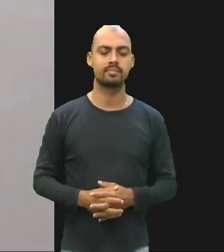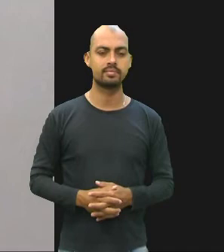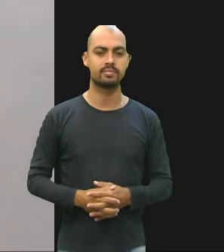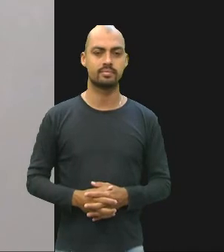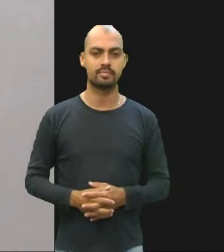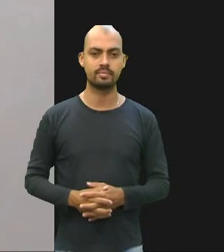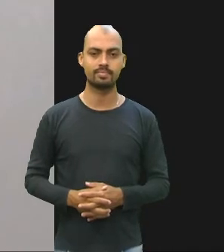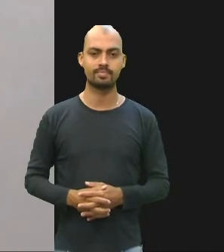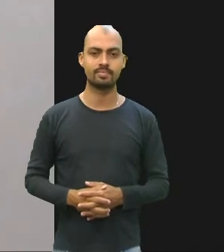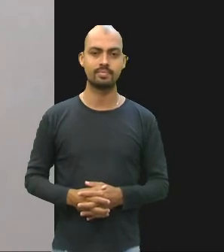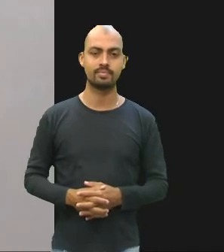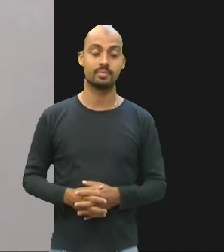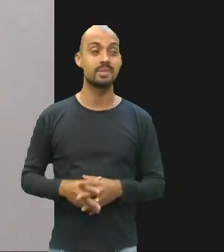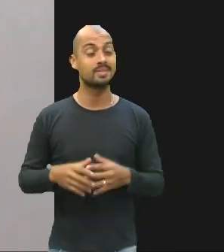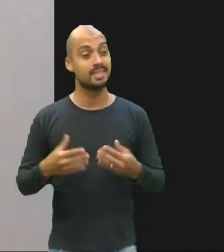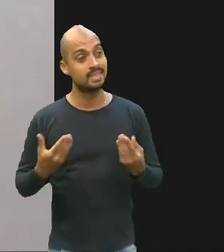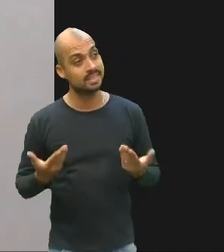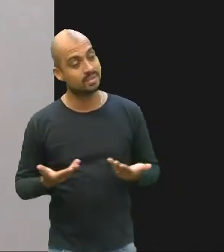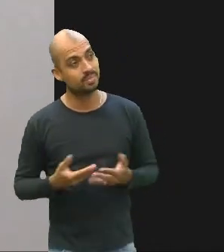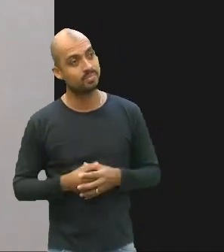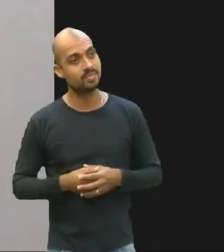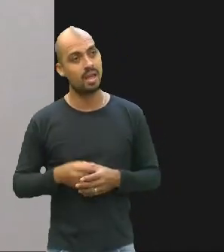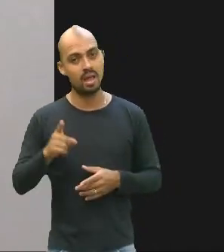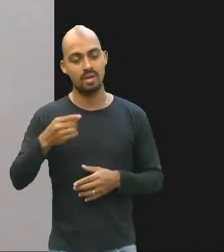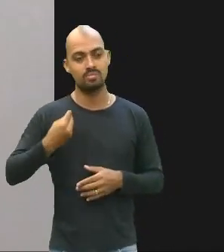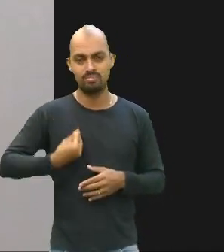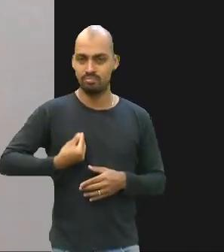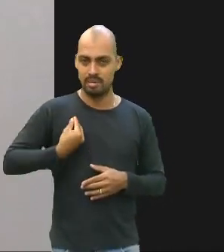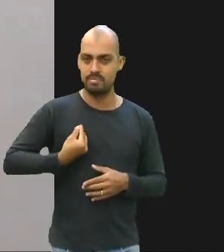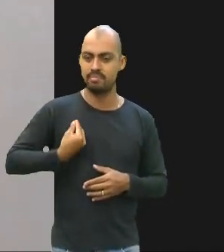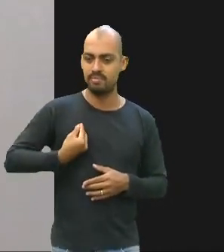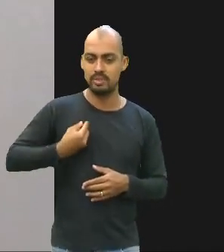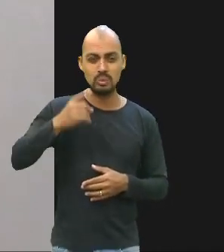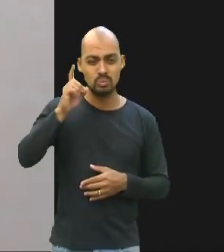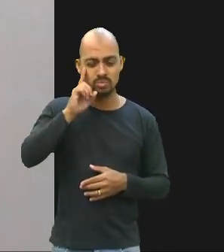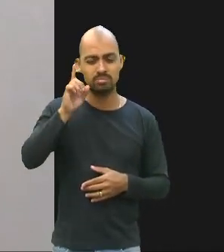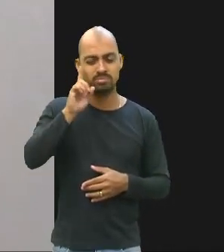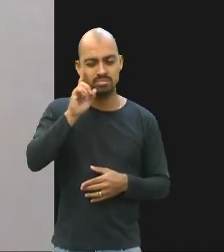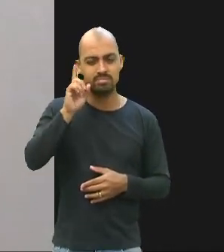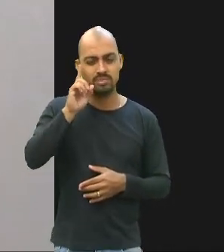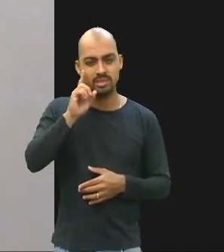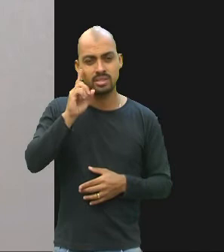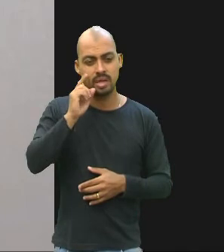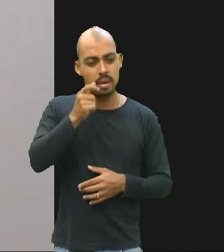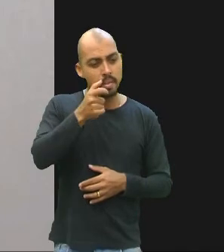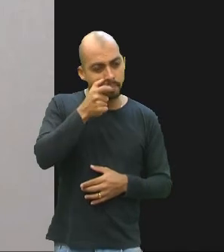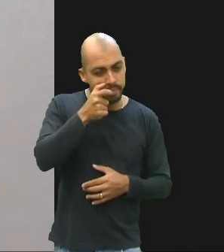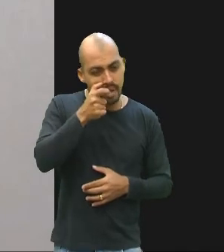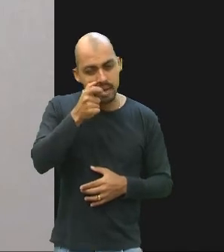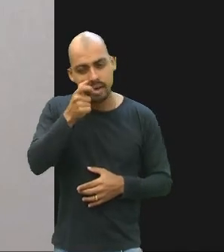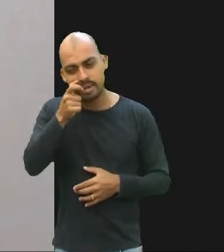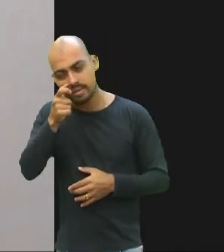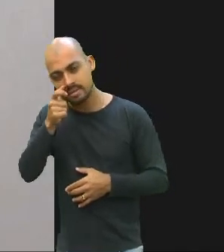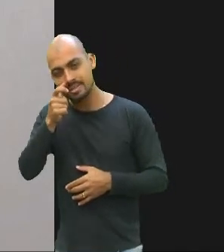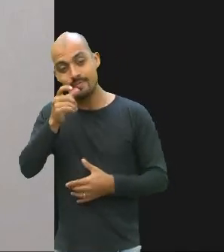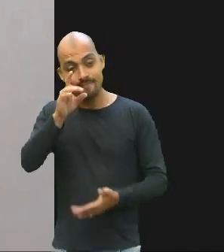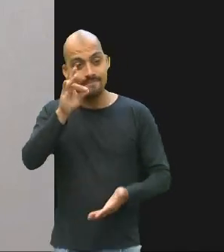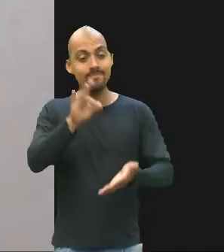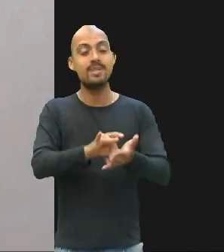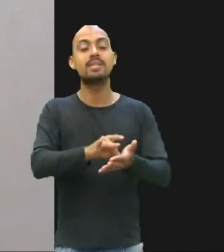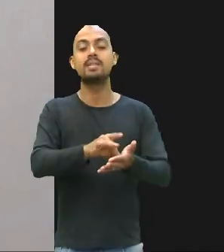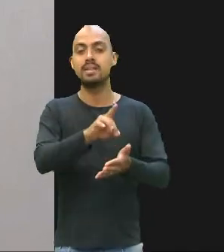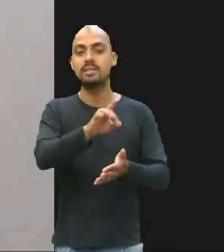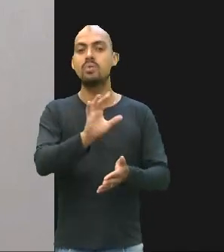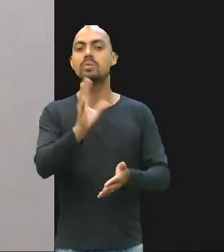Olha, depois de tudo que eu vivenciei e pude ver a real situação